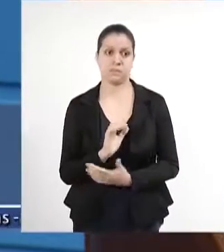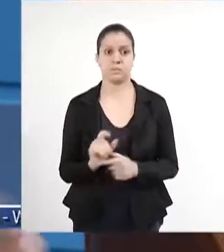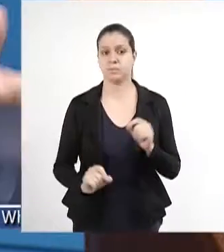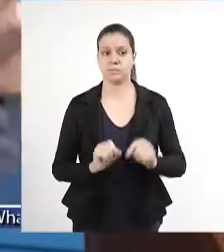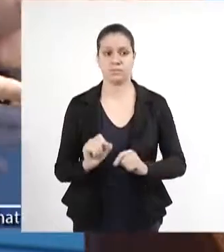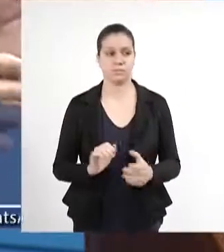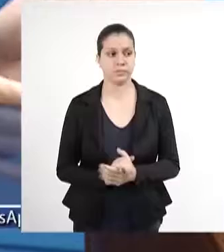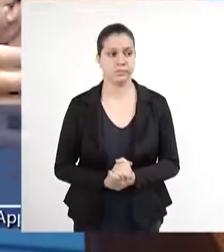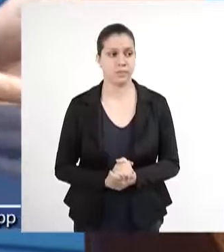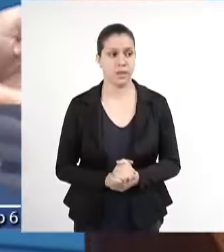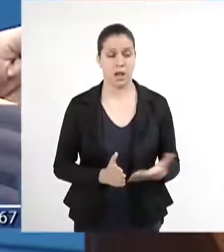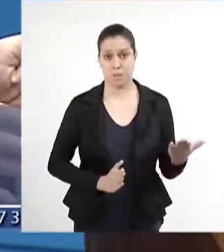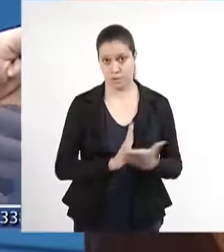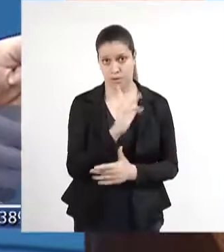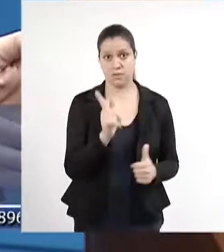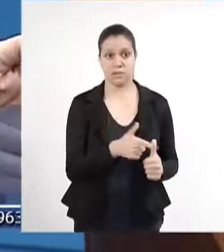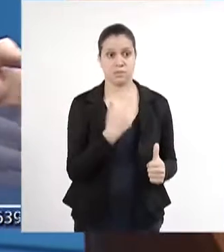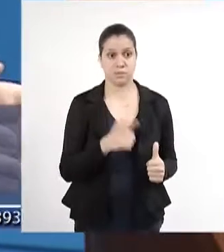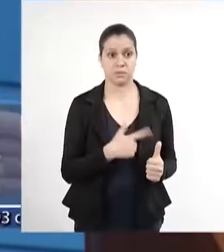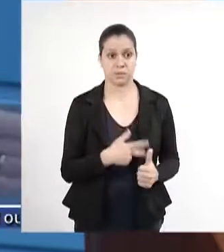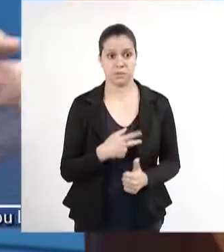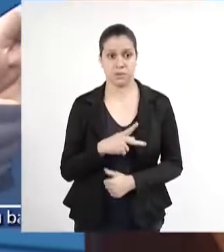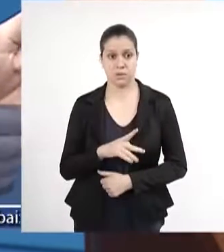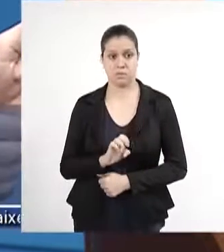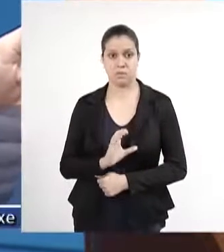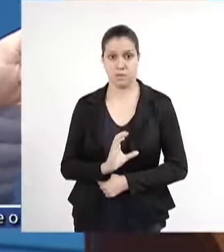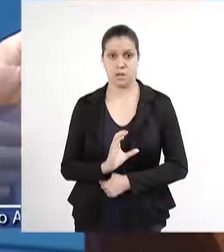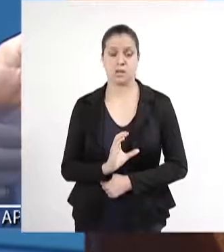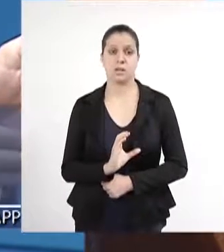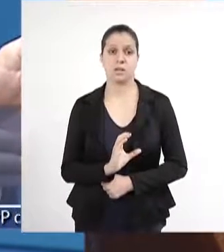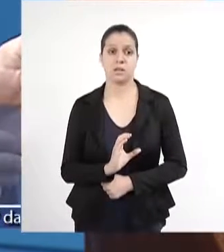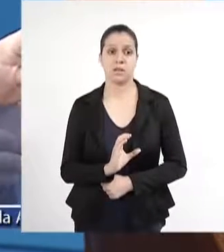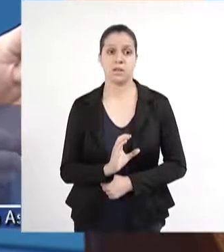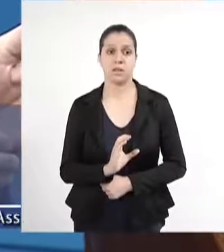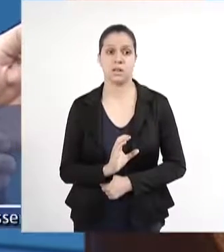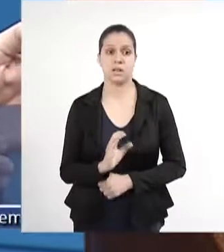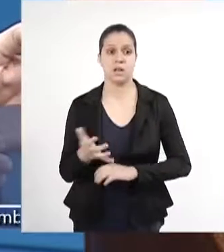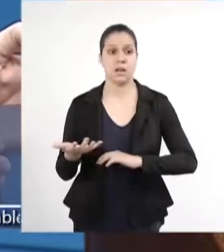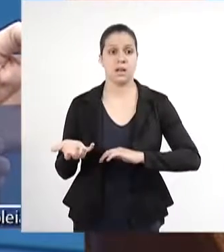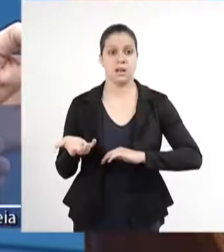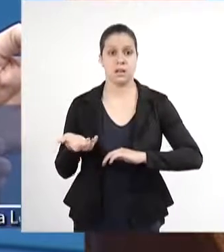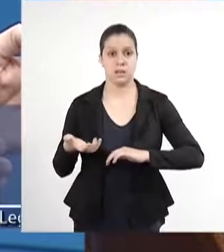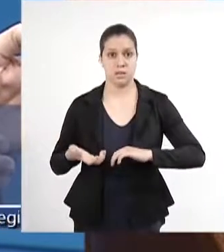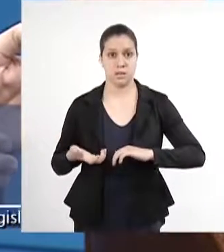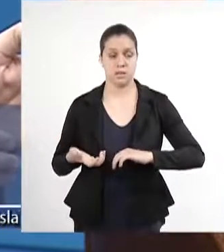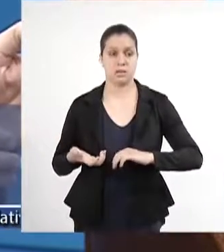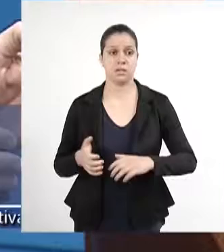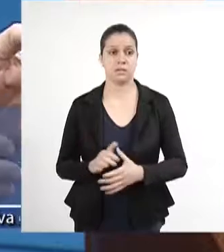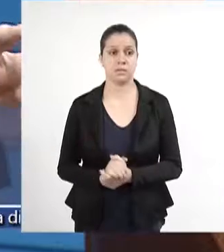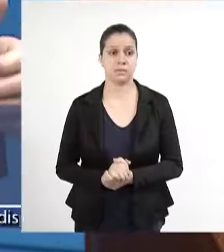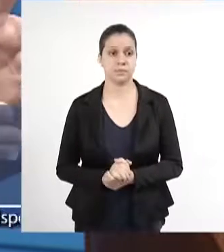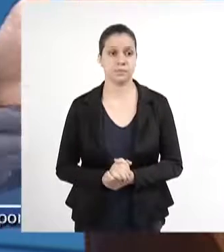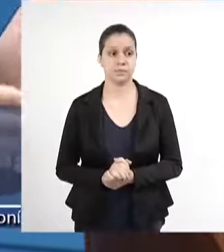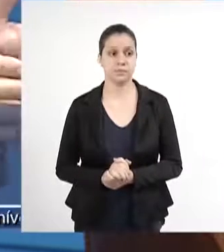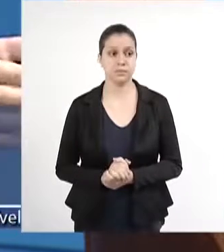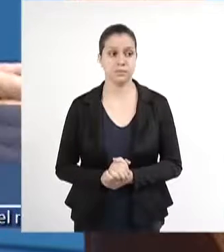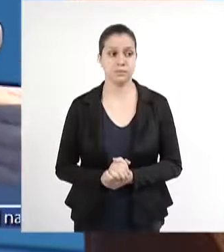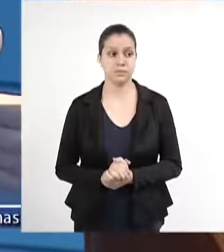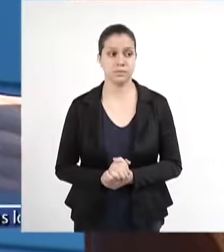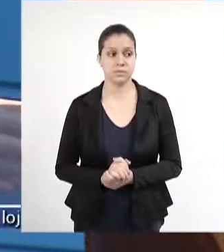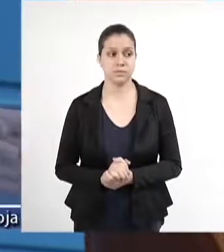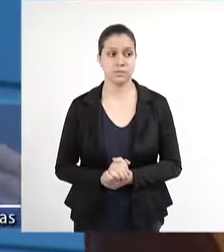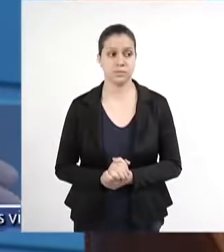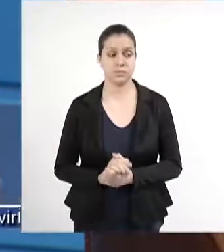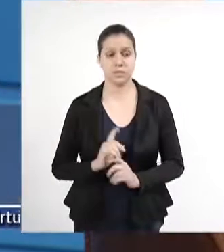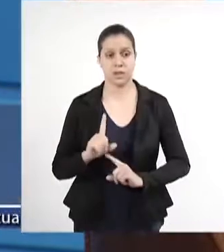PEC paralela? Aprova-se primeiro a PEC que veio da Câmara Federal já aprovada, e, na sequência,